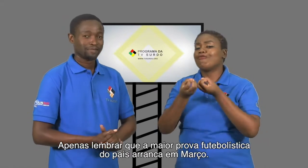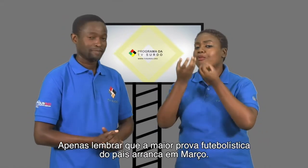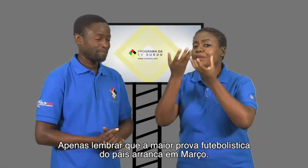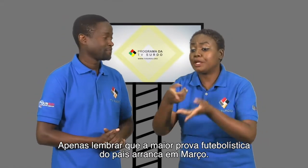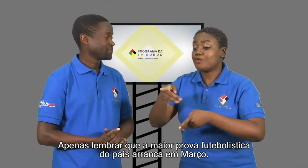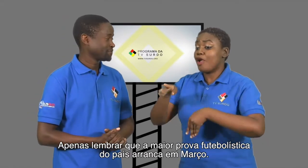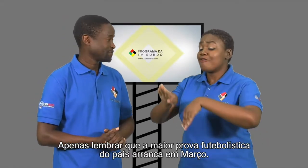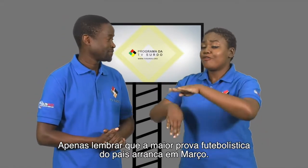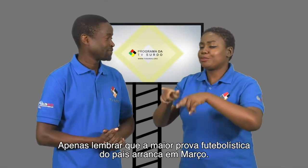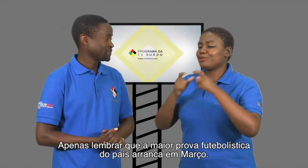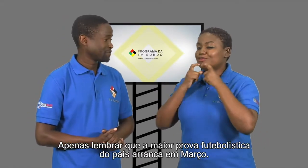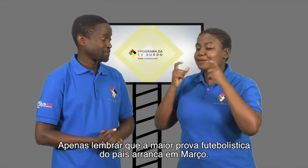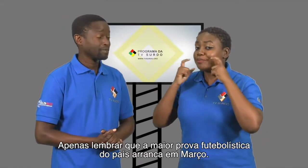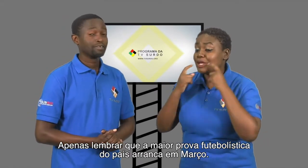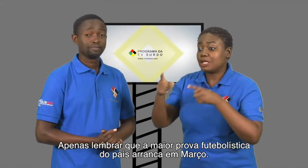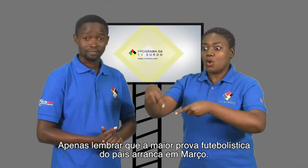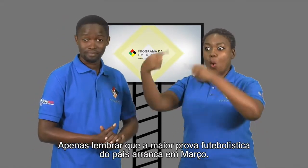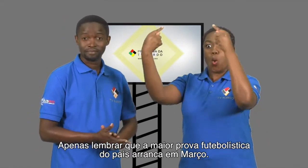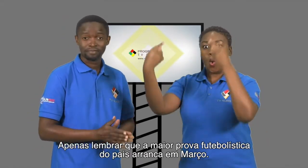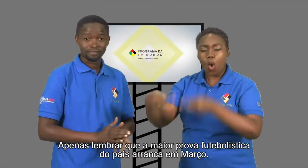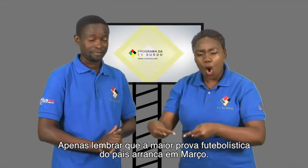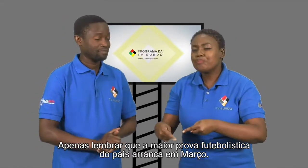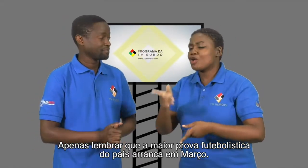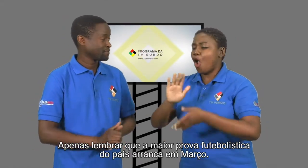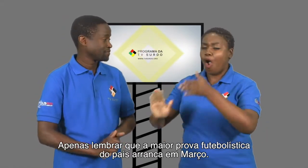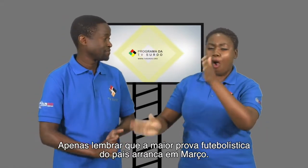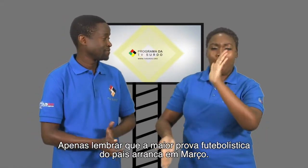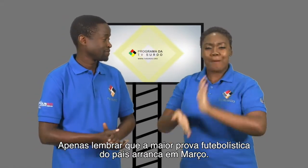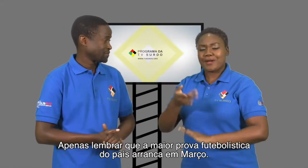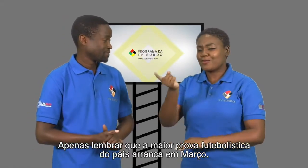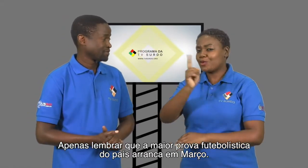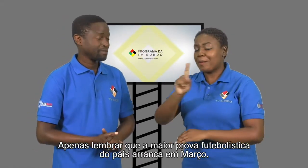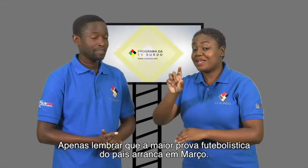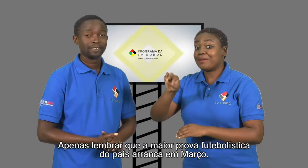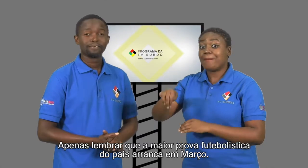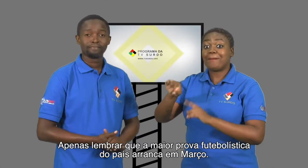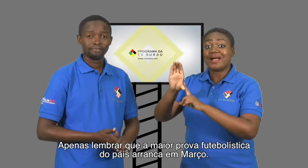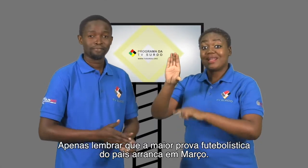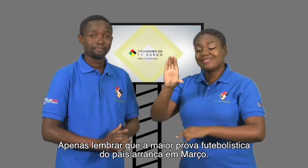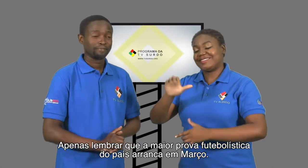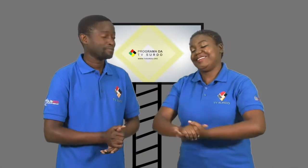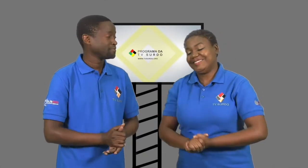Apenas lembrar que a maior prova futebolística do país arranca em março.